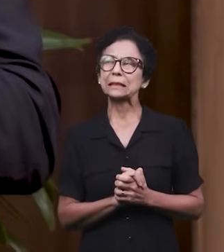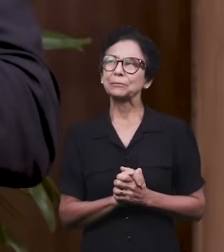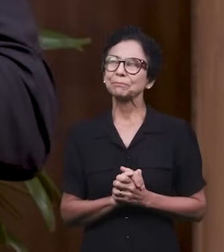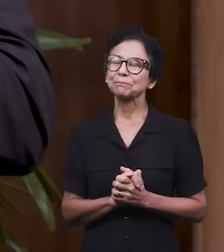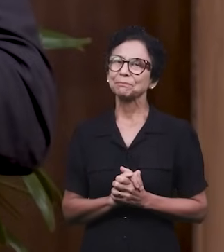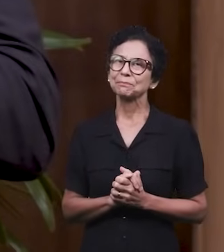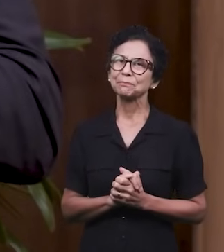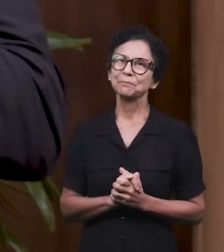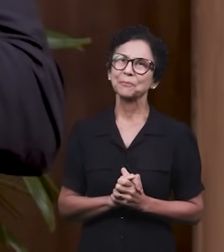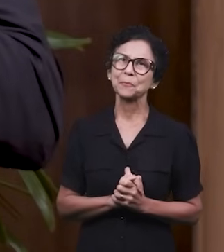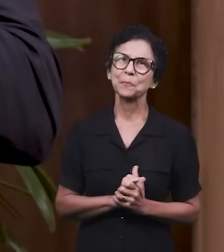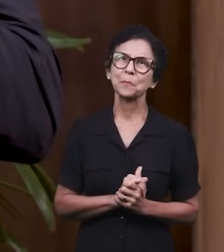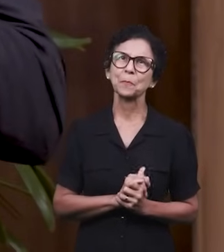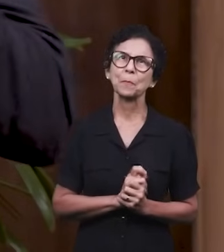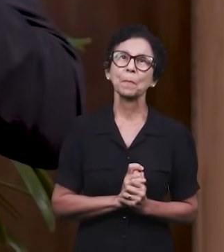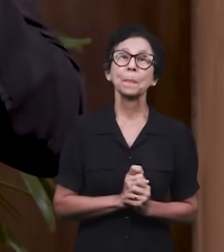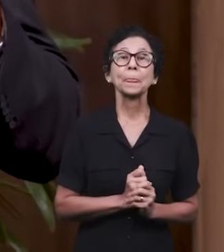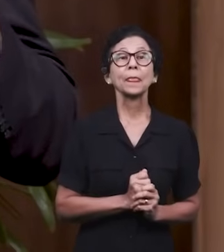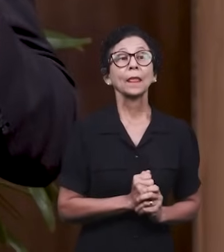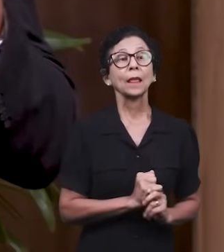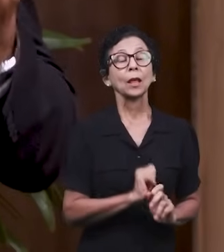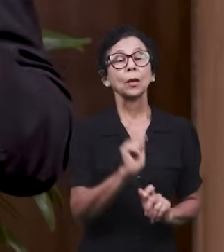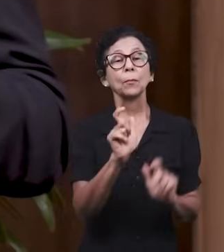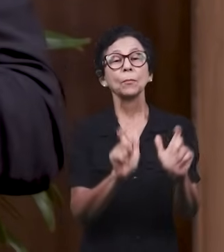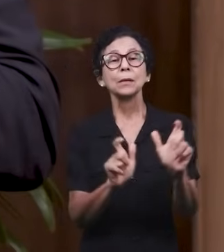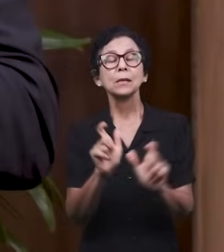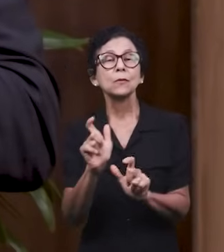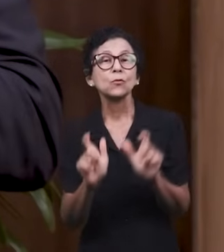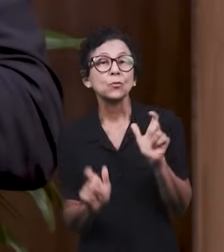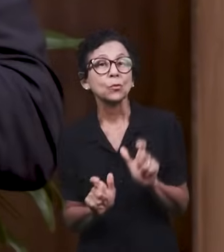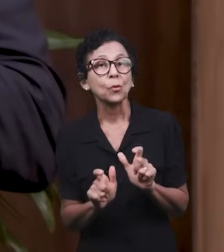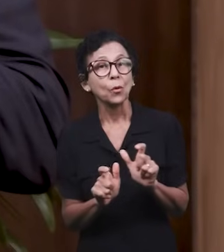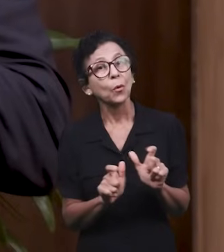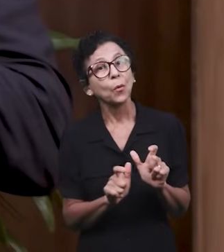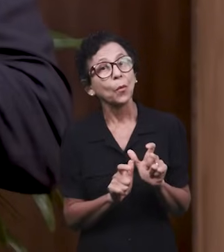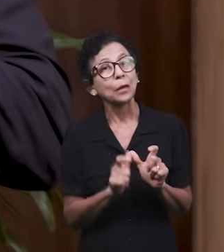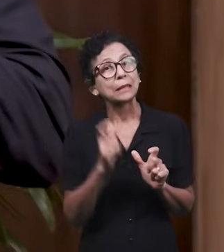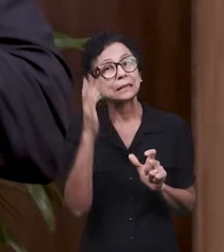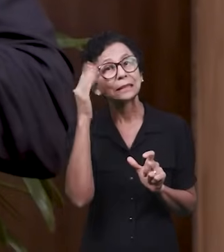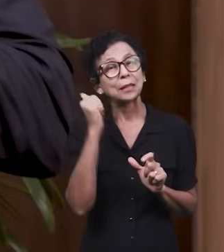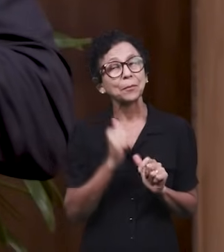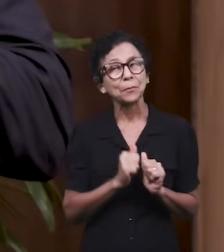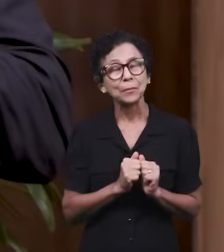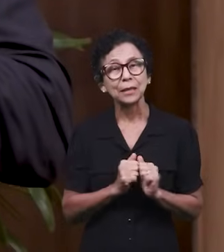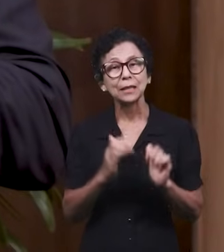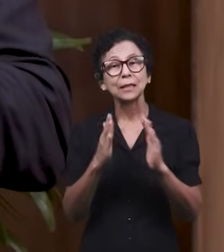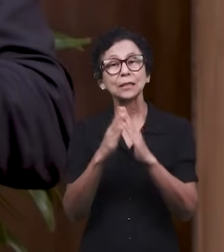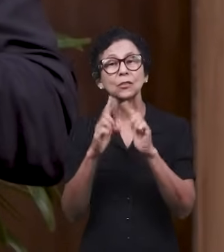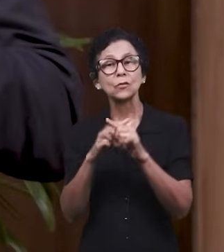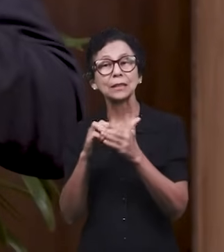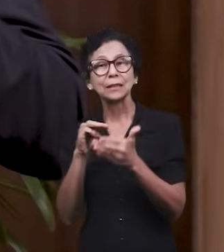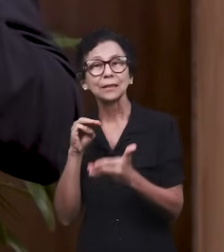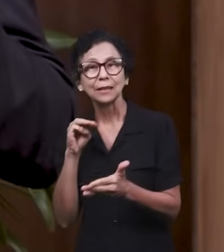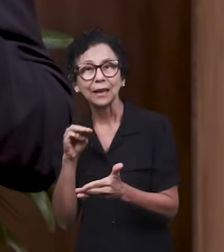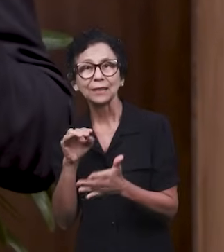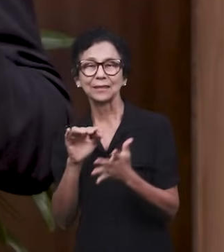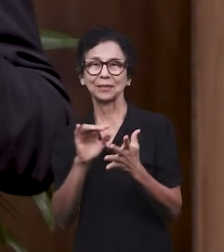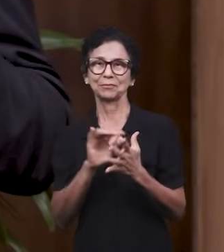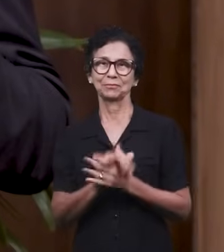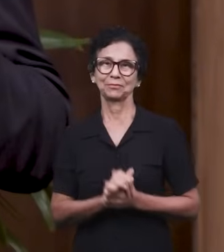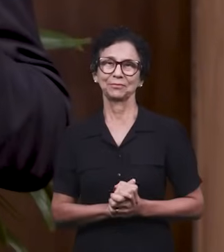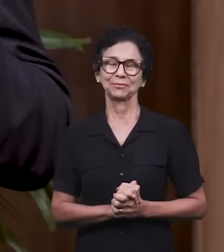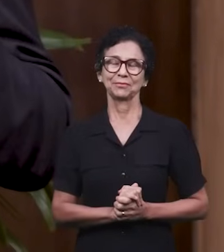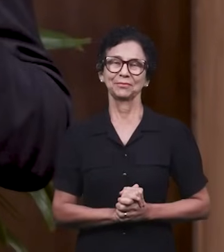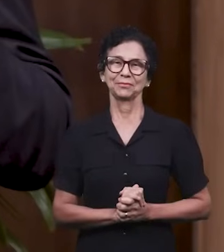feitas por pessoas a respeito da Igreja Cristã Maranata, temos a